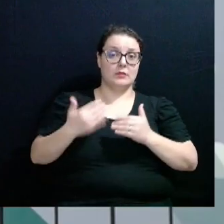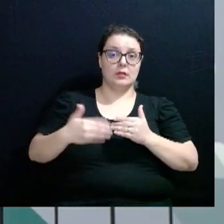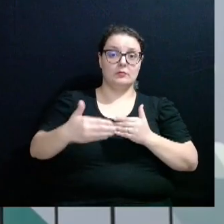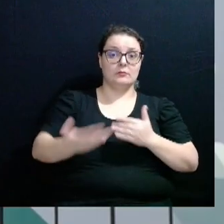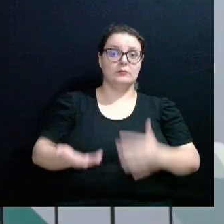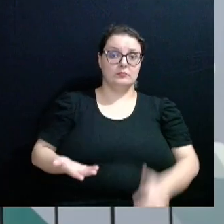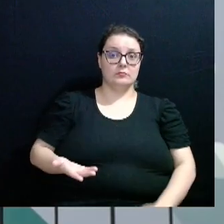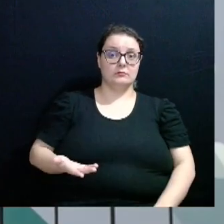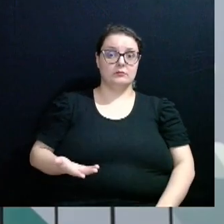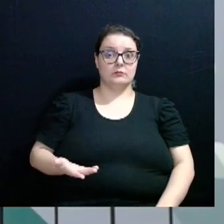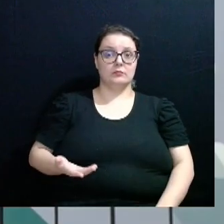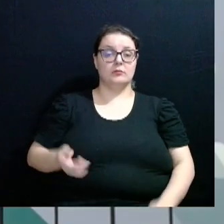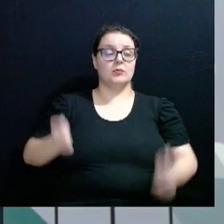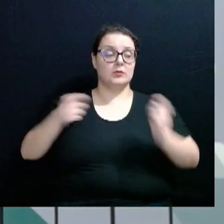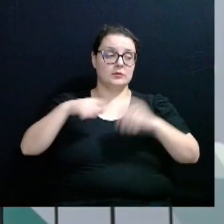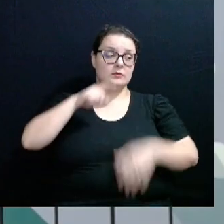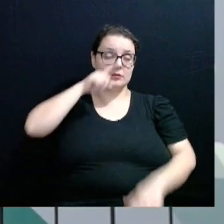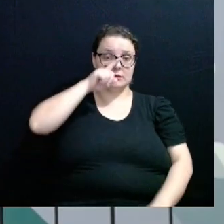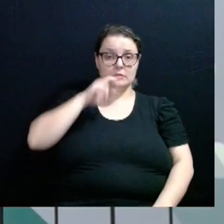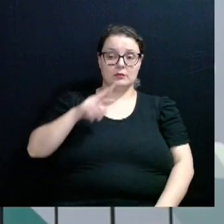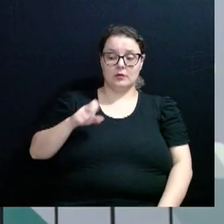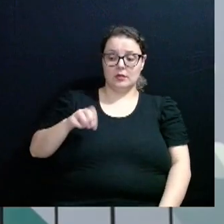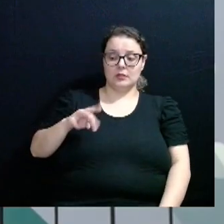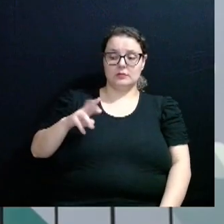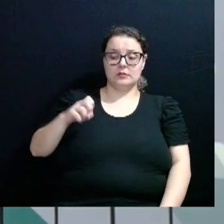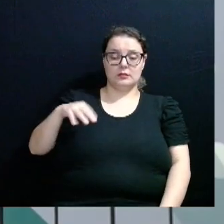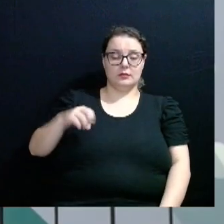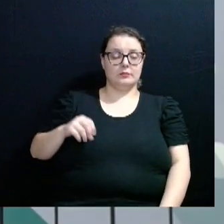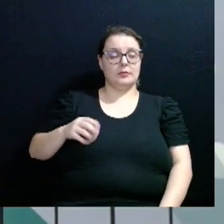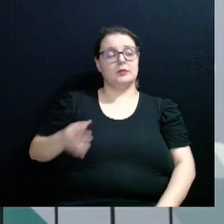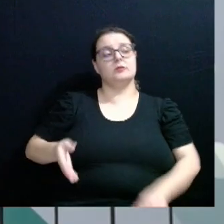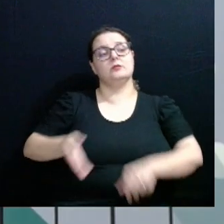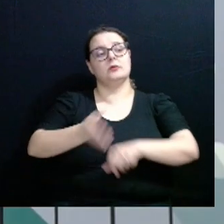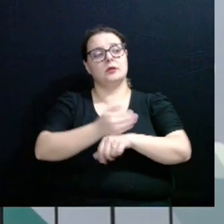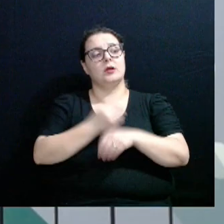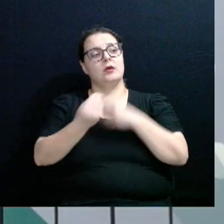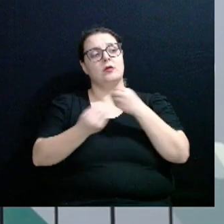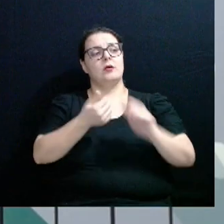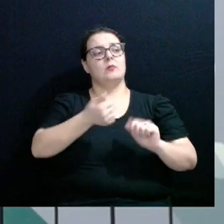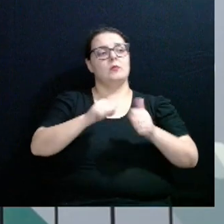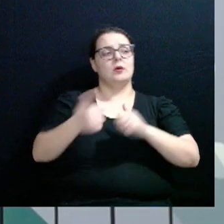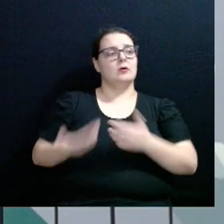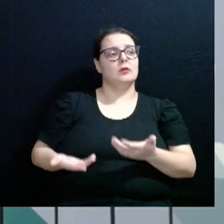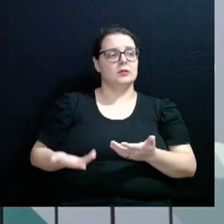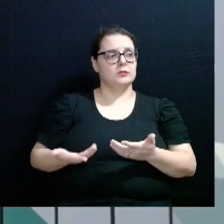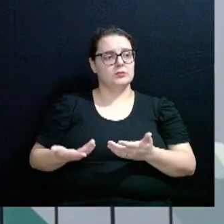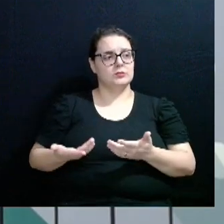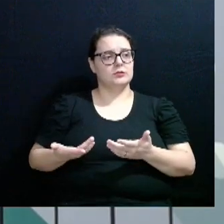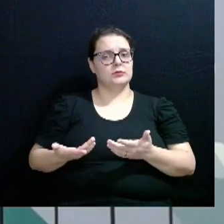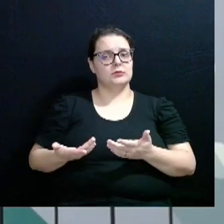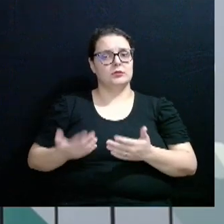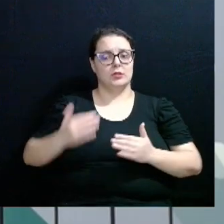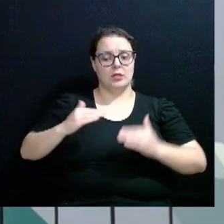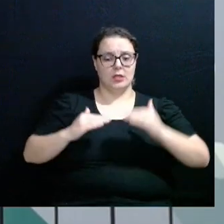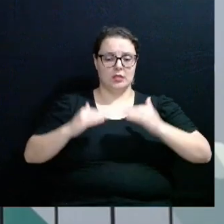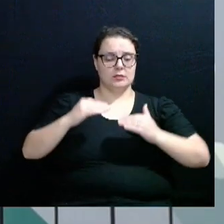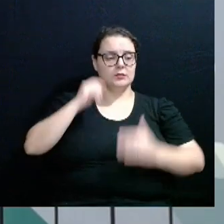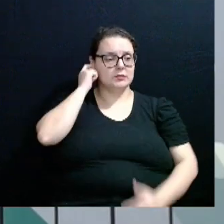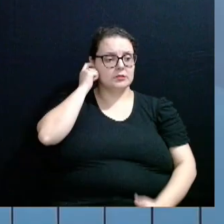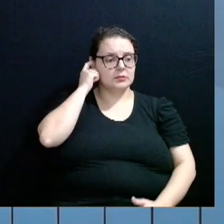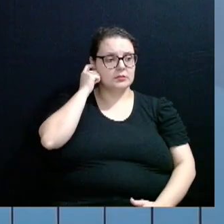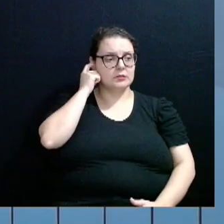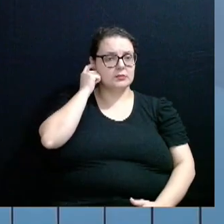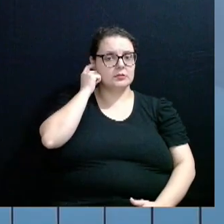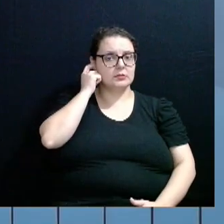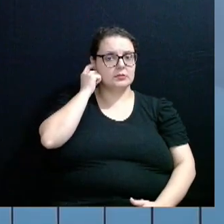do rastreamento precoce, né? Como é que o senhor avalia esse equilíbrio na prática clínica?